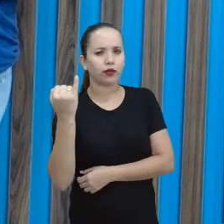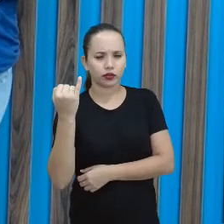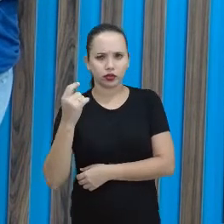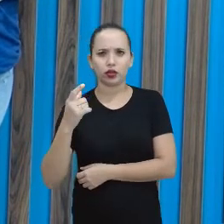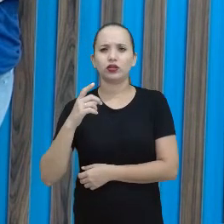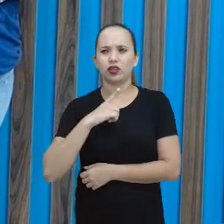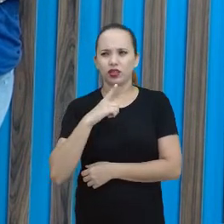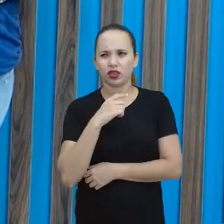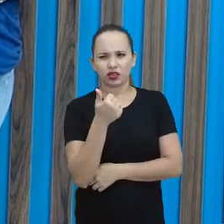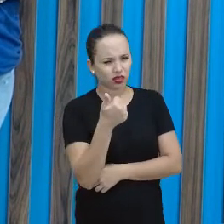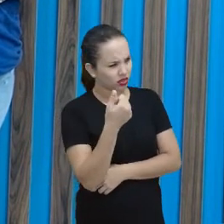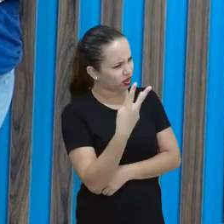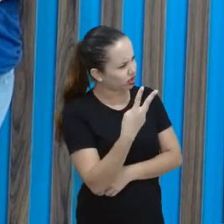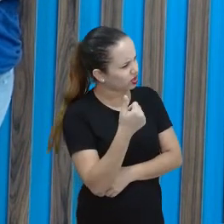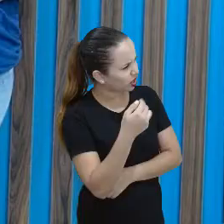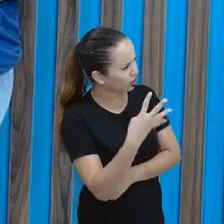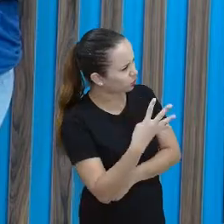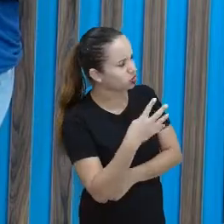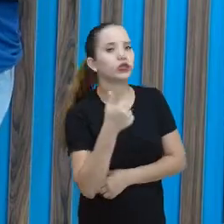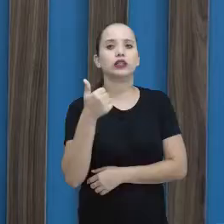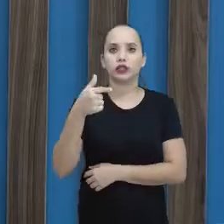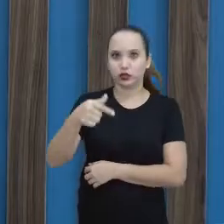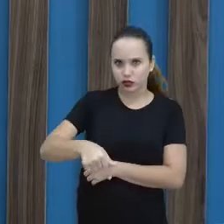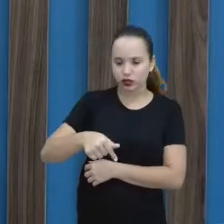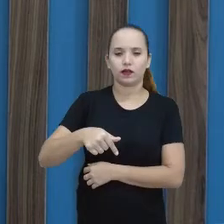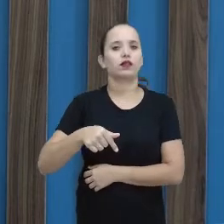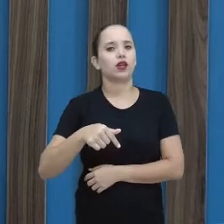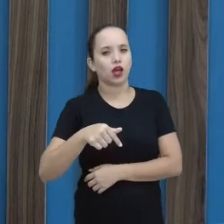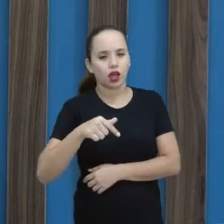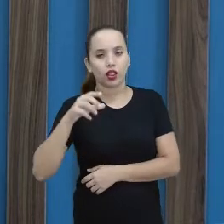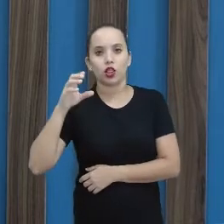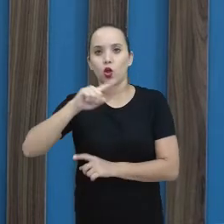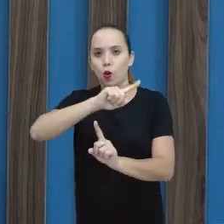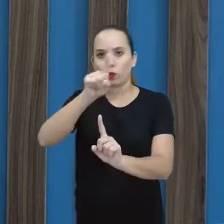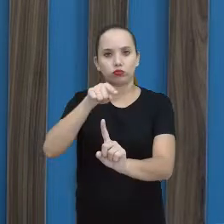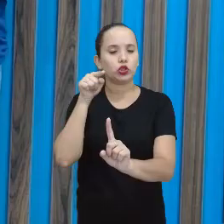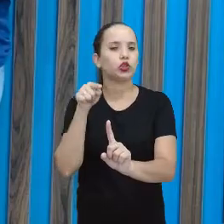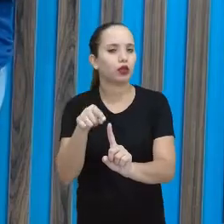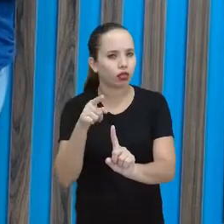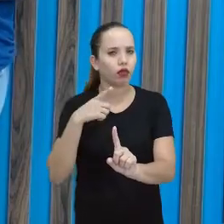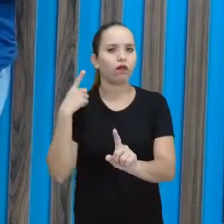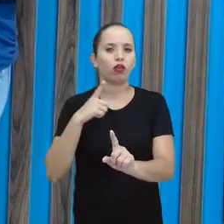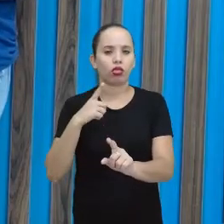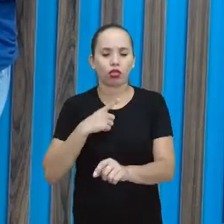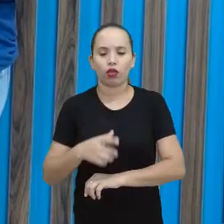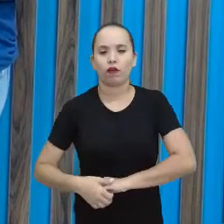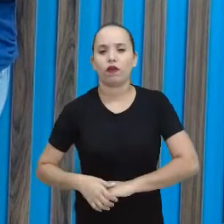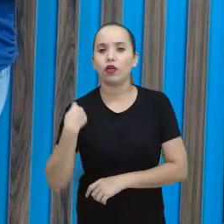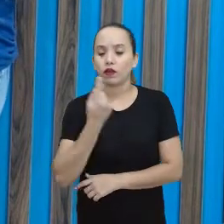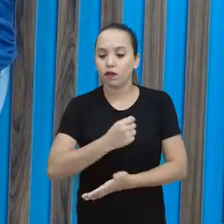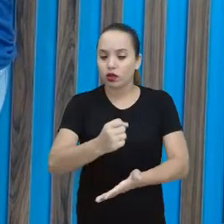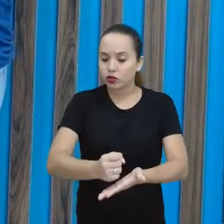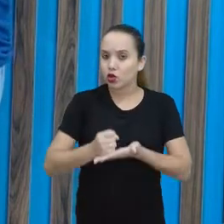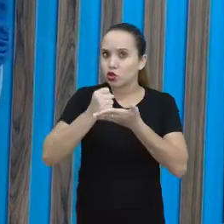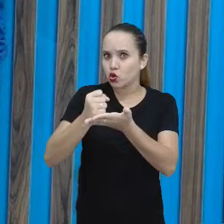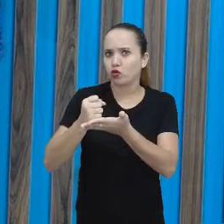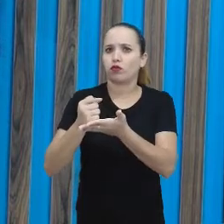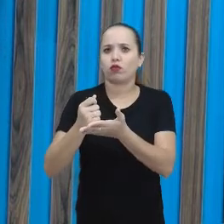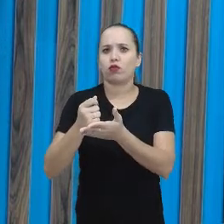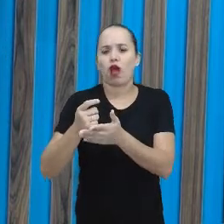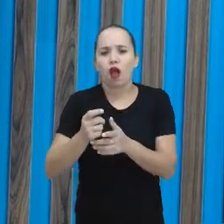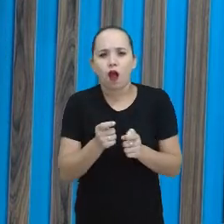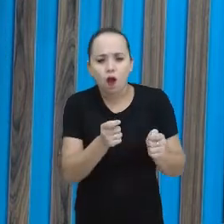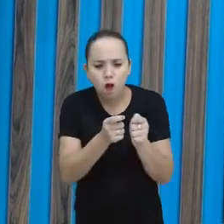né? São uns 13, 14? São 17. 17 objetivos aí que nos ajudam a tentar trilhar